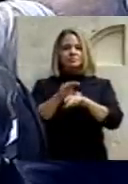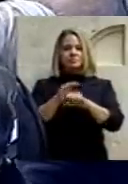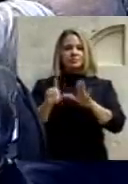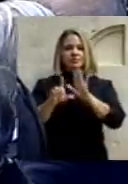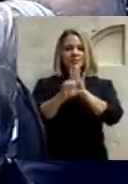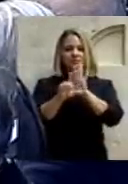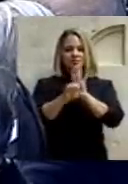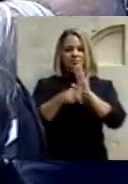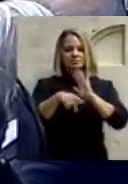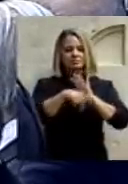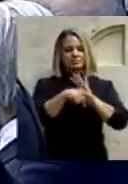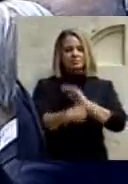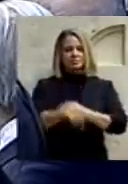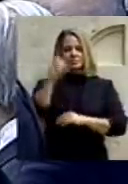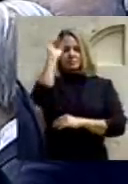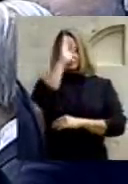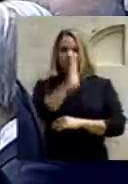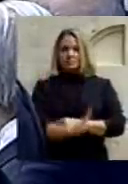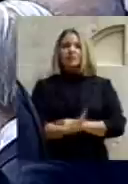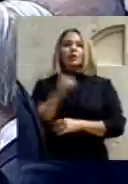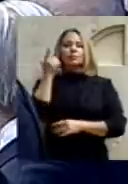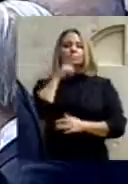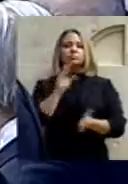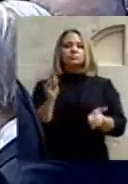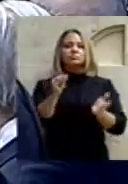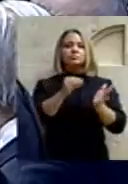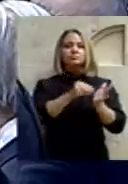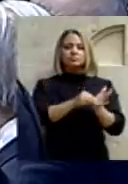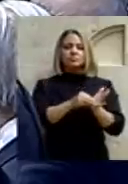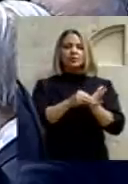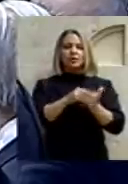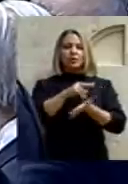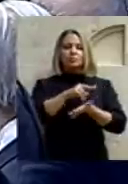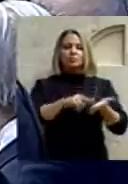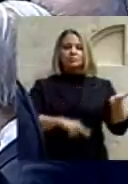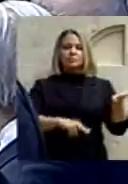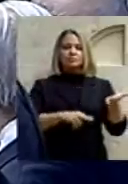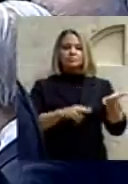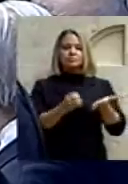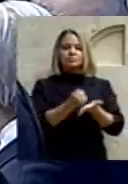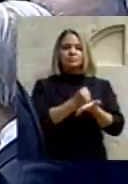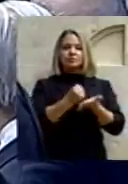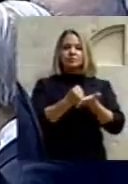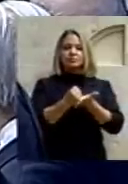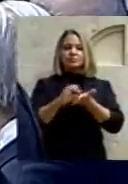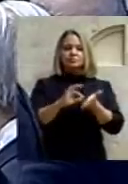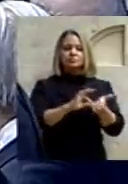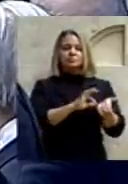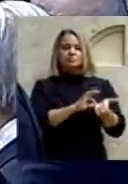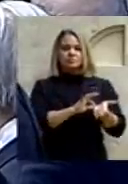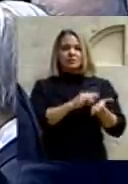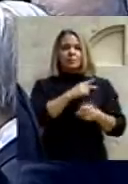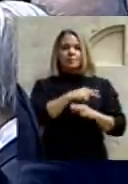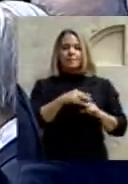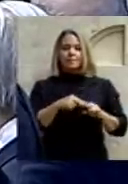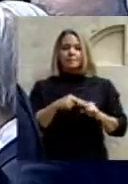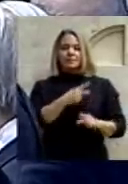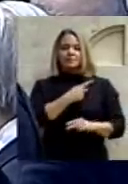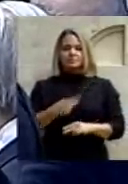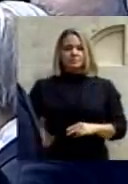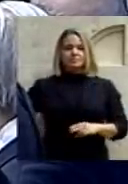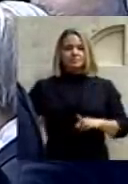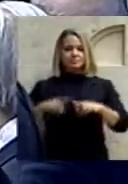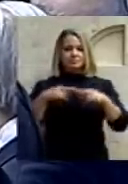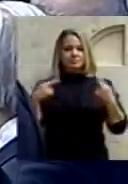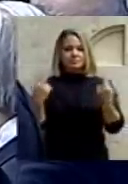das leis da República. E, para constar, lavrou-se este termo, que vai assinado pelo senhor presidente desta